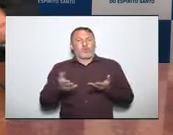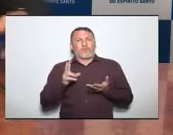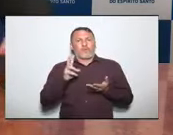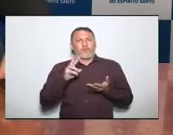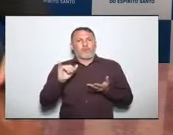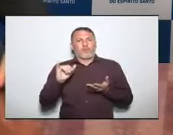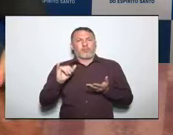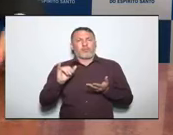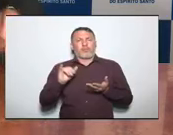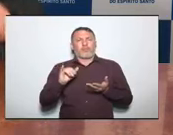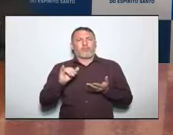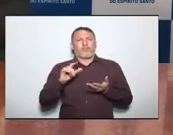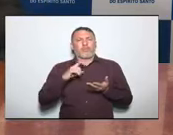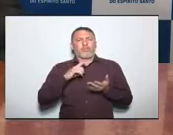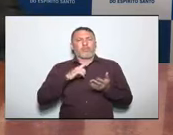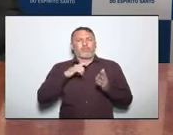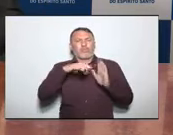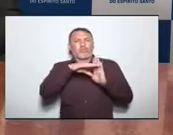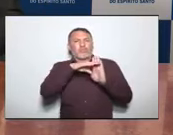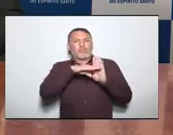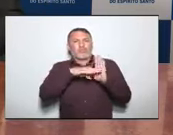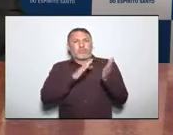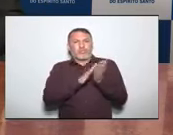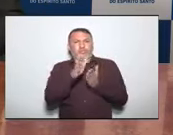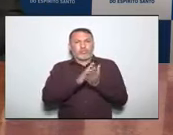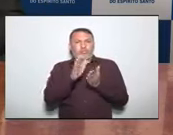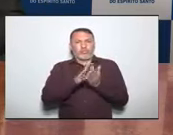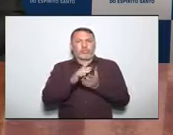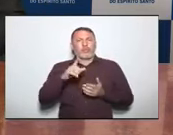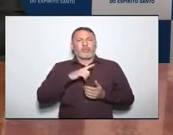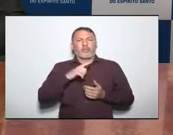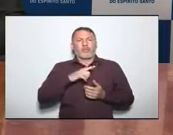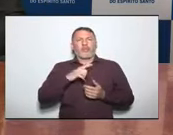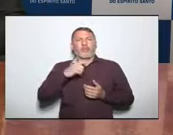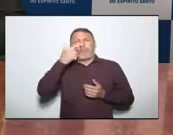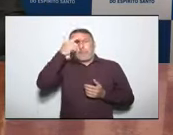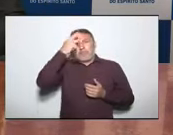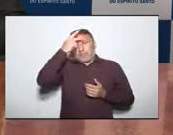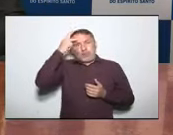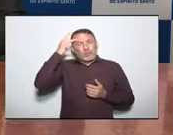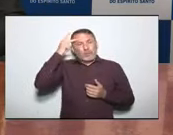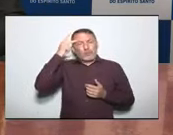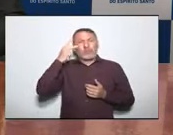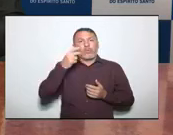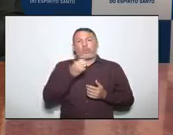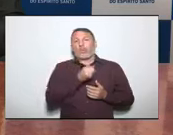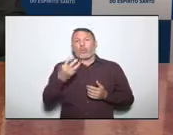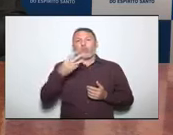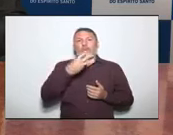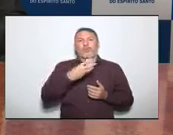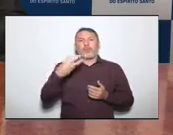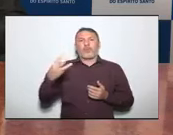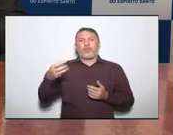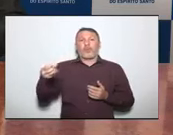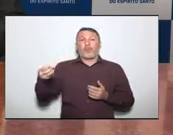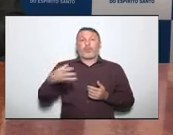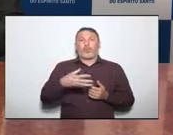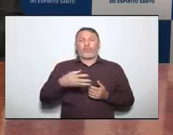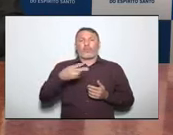foram publicados no boletim, né? 33 novos casos, né, de testes confirmados